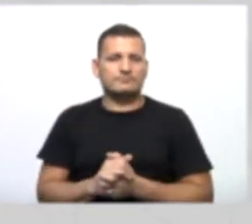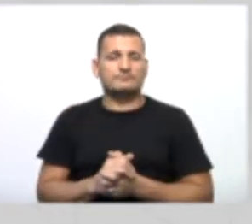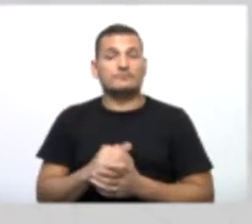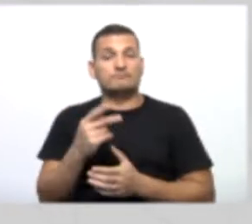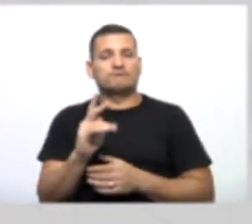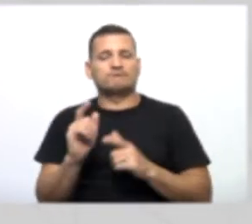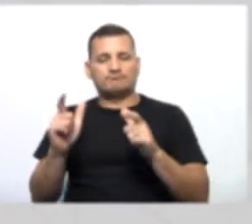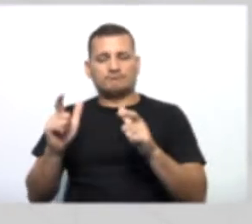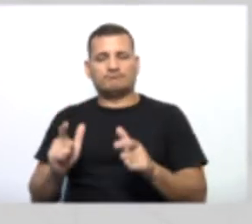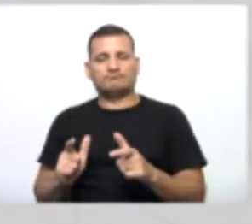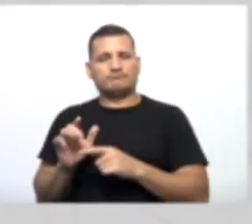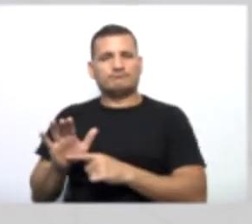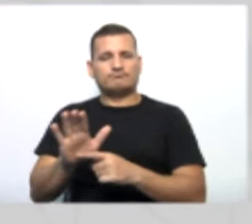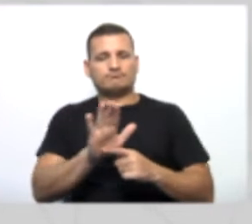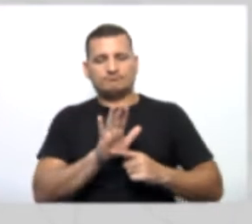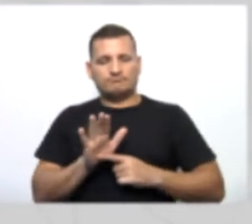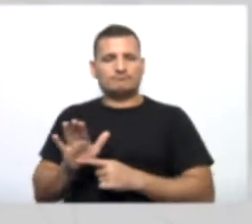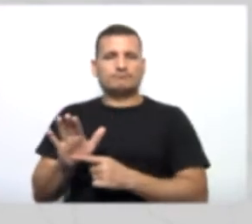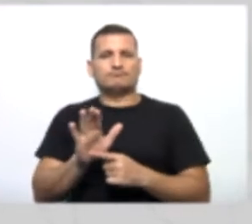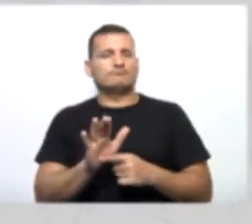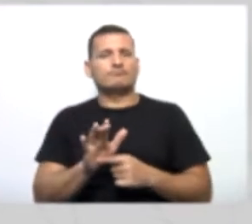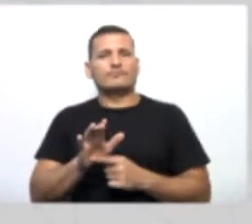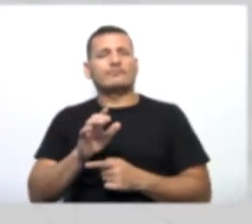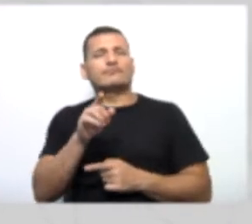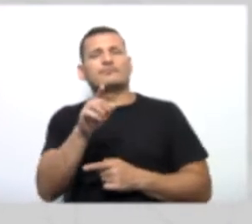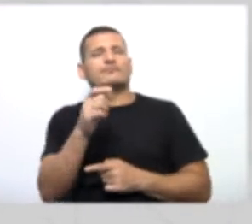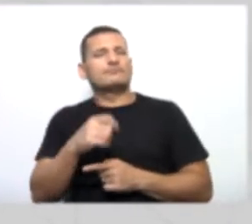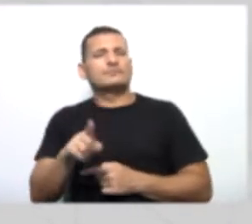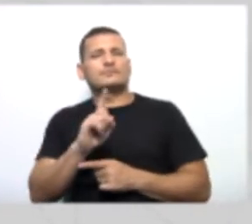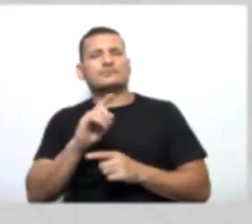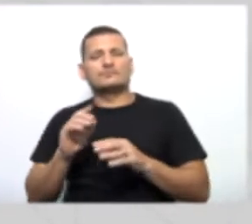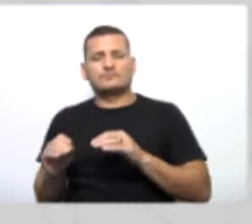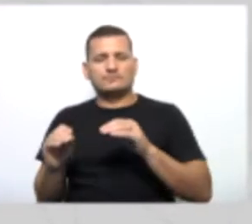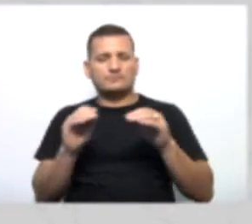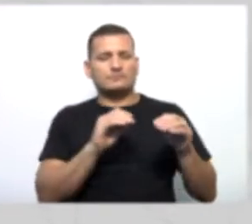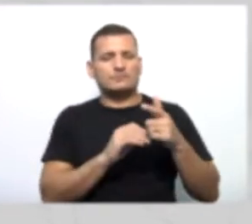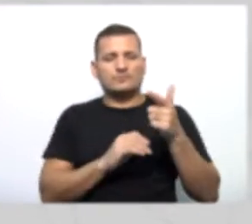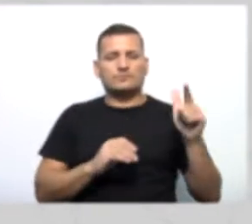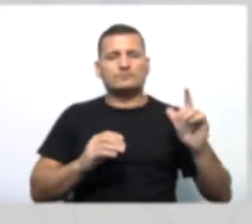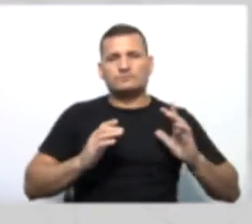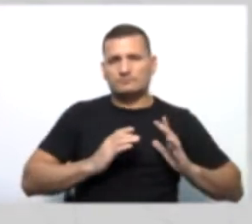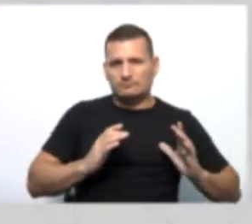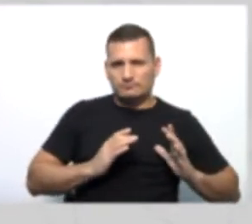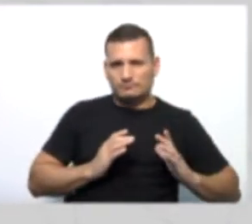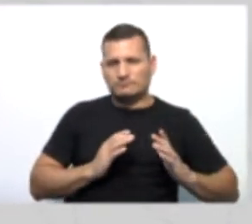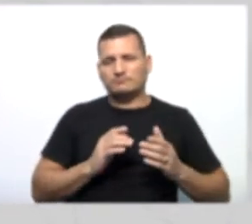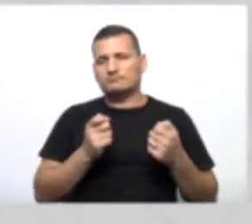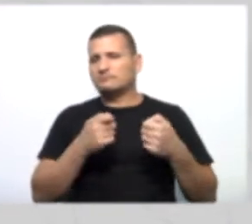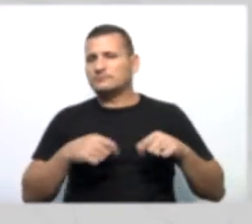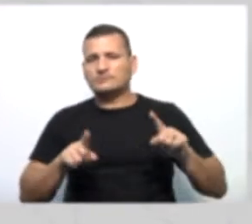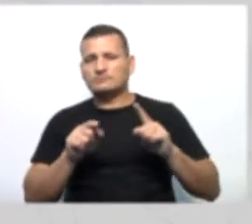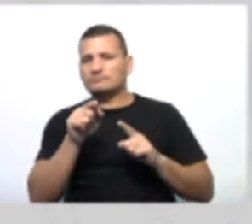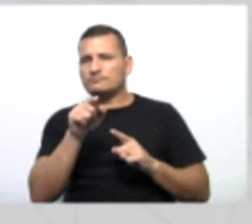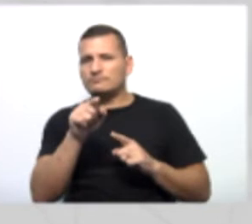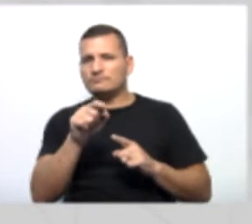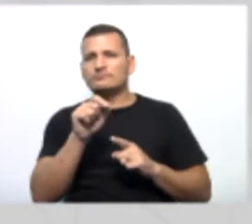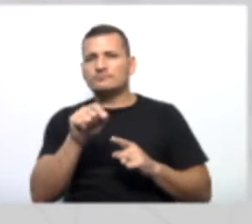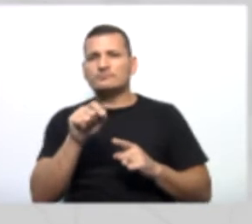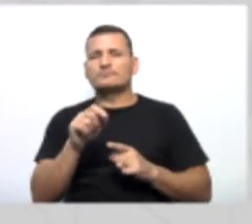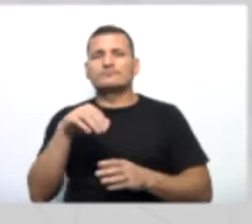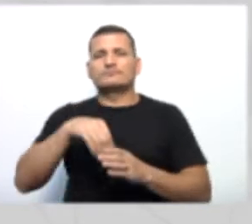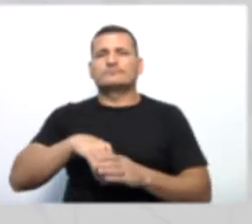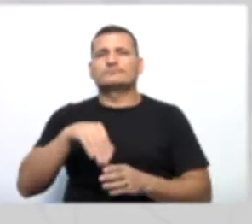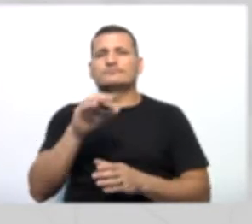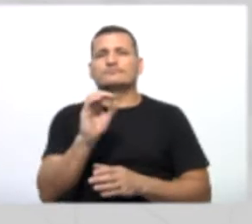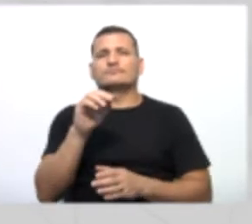seu lugar, de onde você mora. Não é preciso você ir para outra cidade, não é preciso você estar em uma grande ONG,